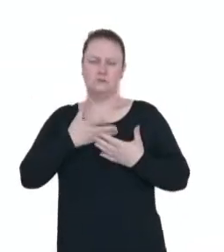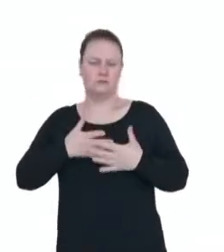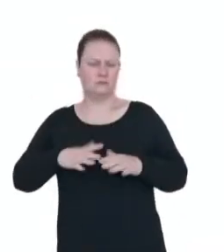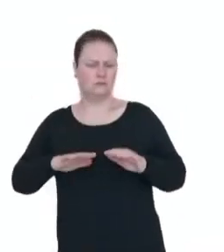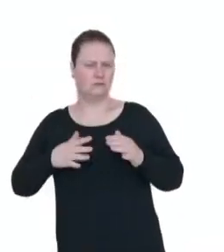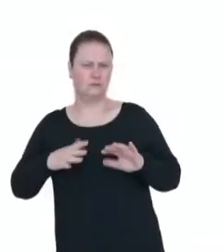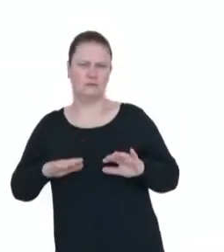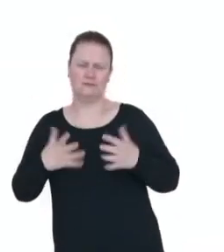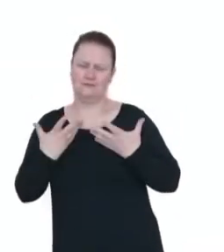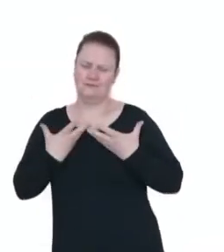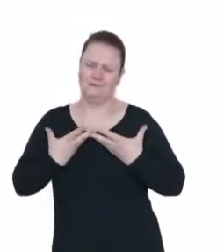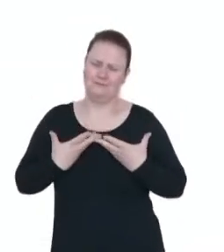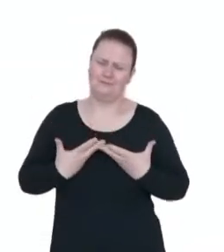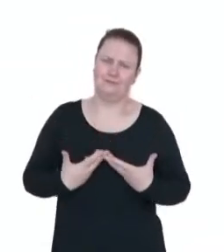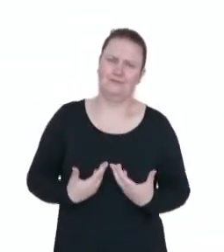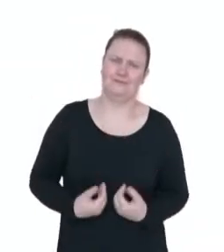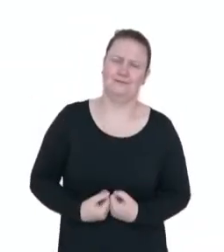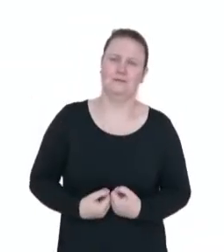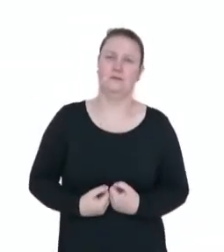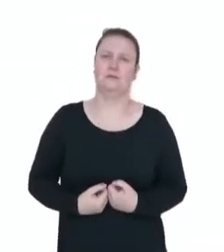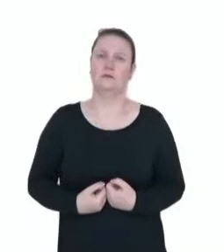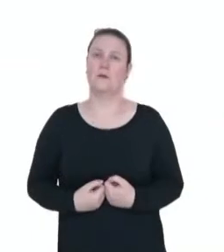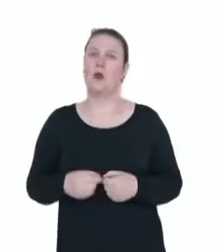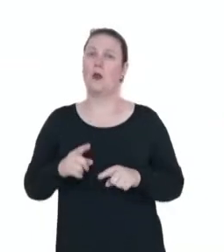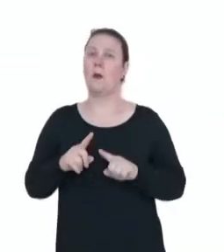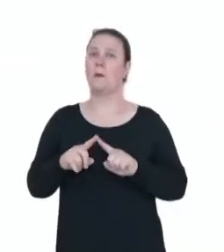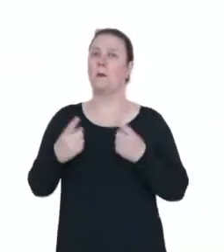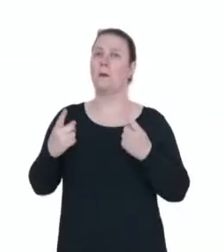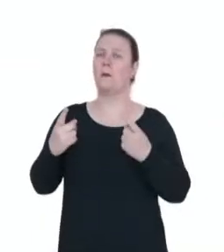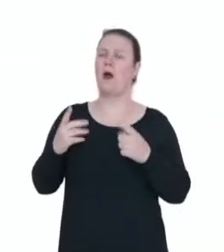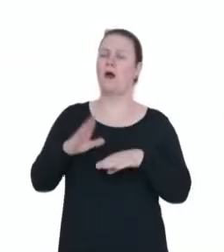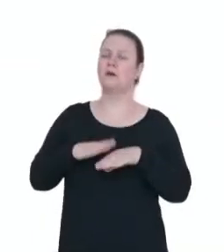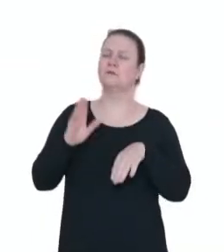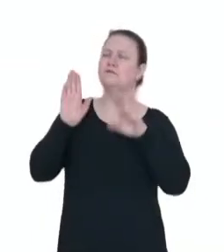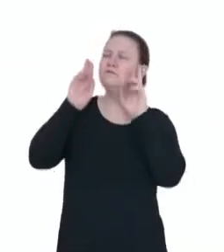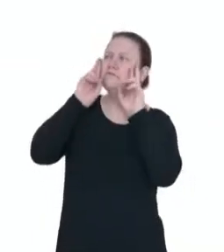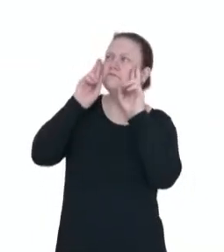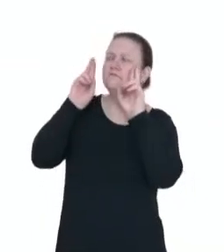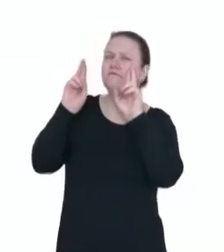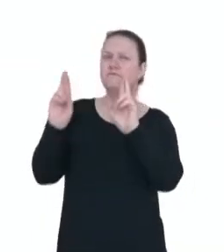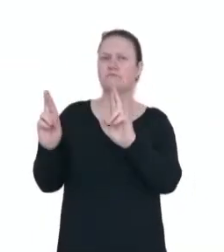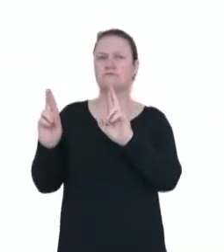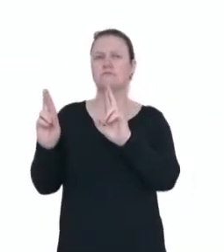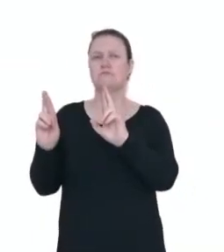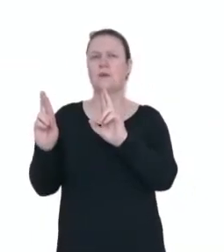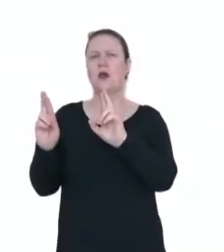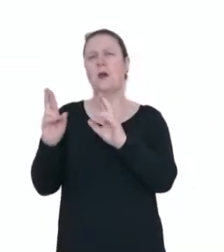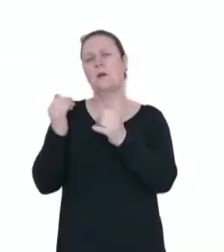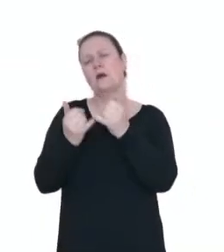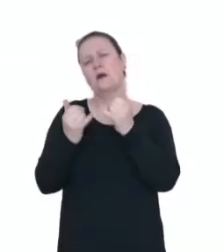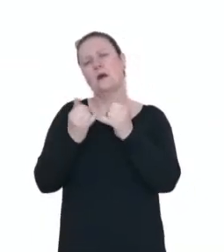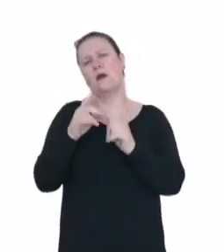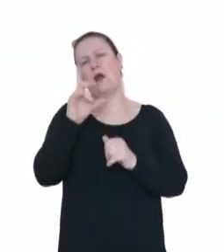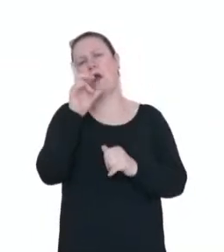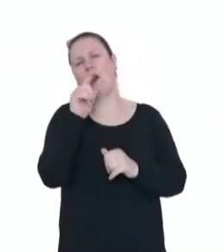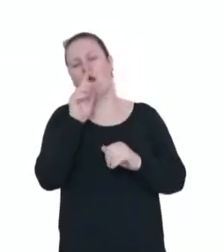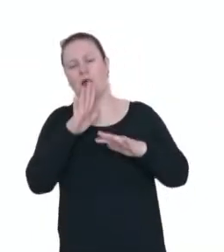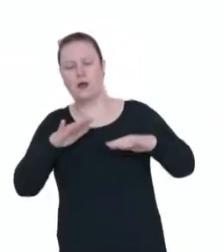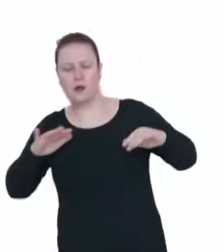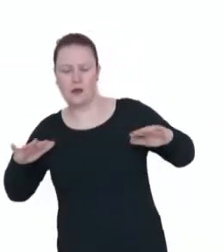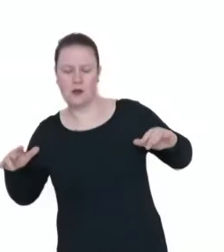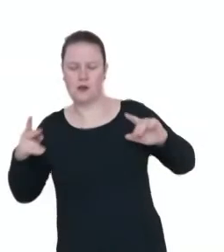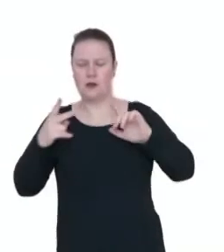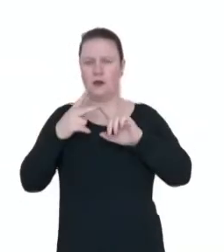fatigadas de informar, dou mais respeito às que vivem de barriga no chão, tipo água, pedra, sapo.